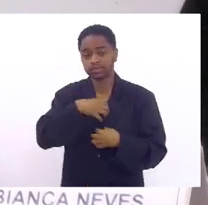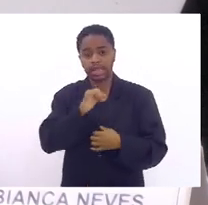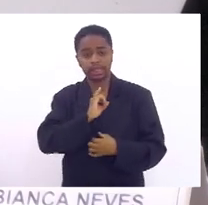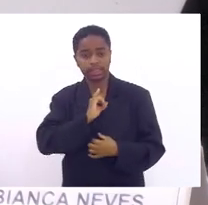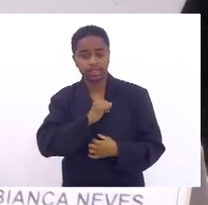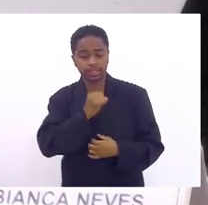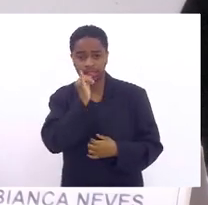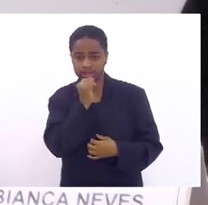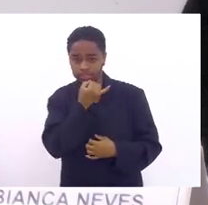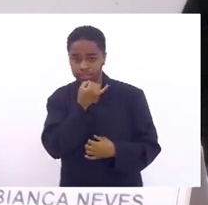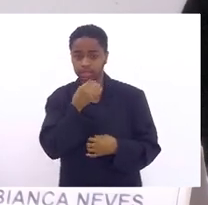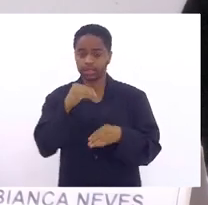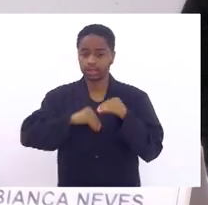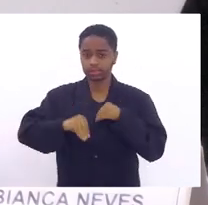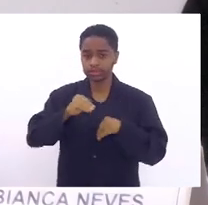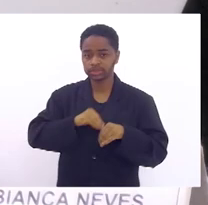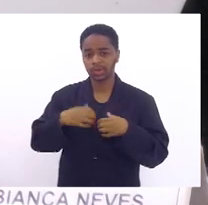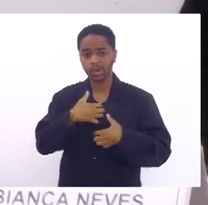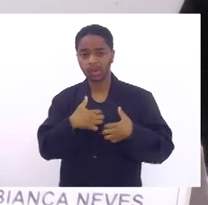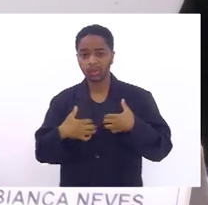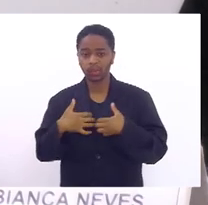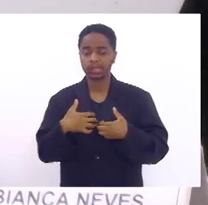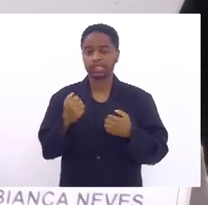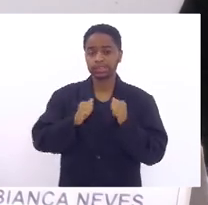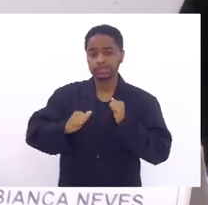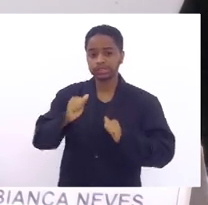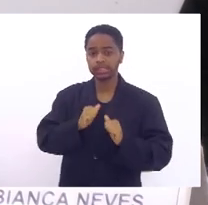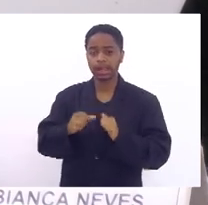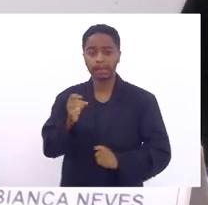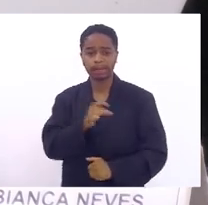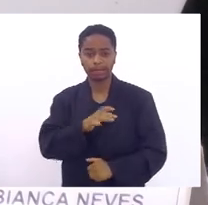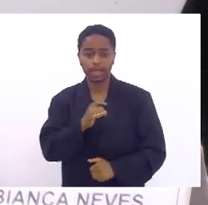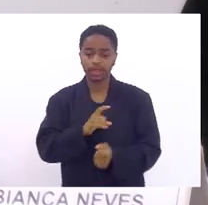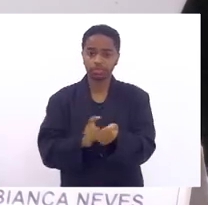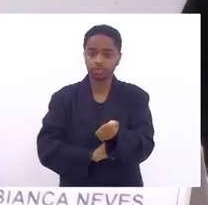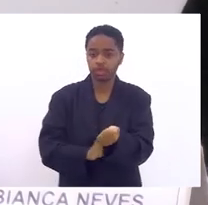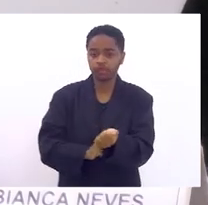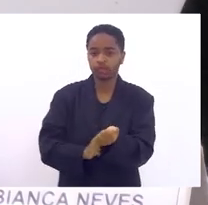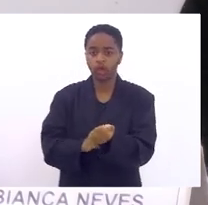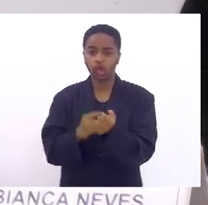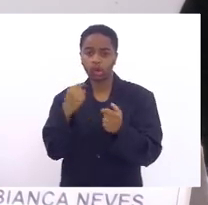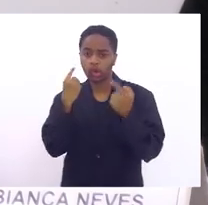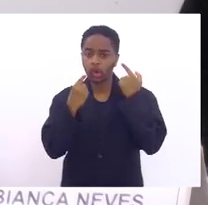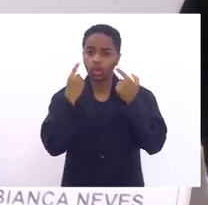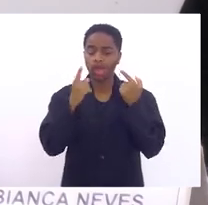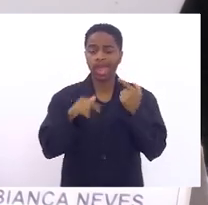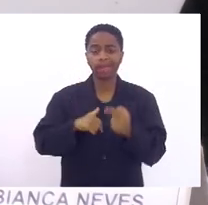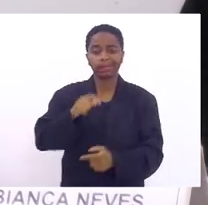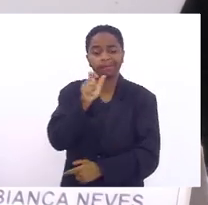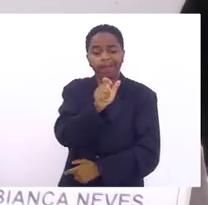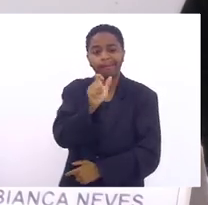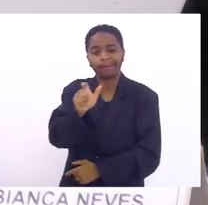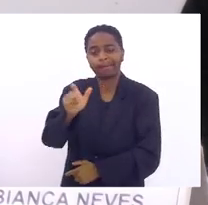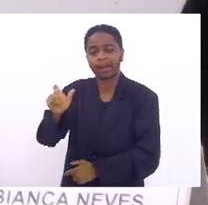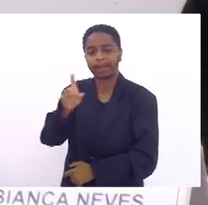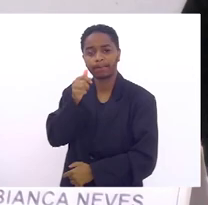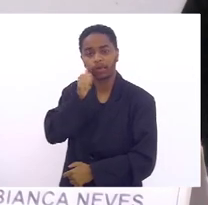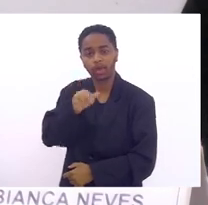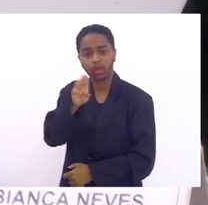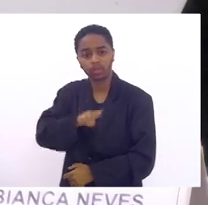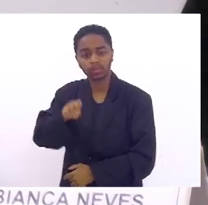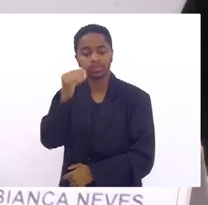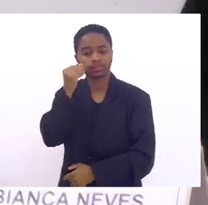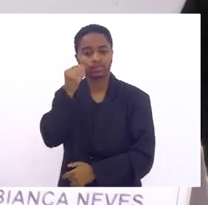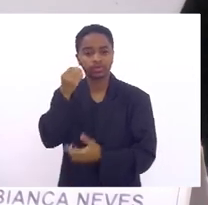depressão angústia ansiedade medo Pânico nervoso loucura são nomes que as mulheres usam para falar